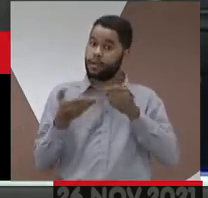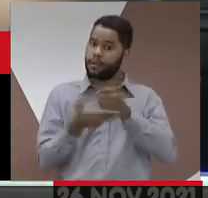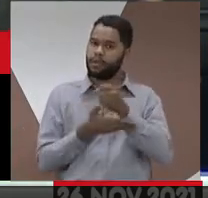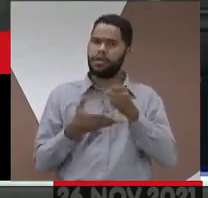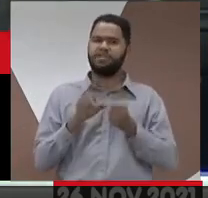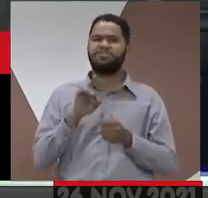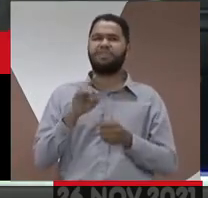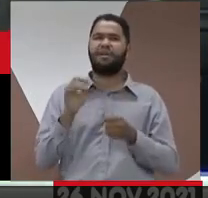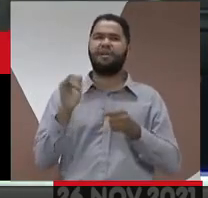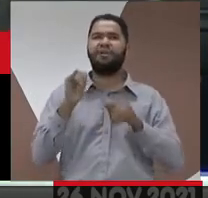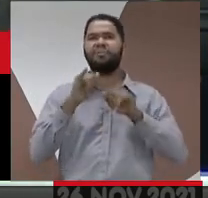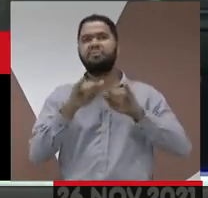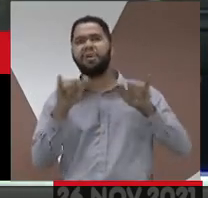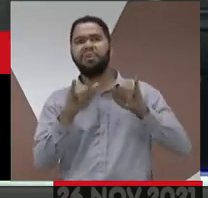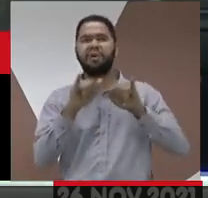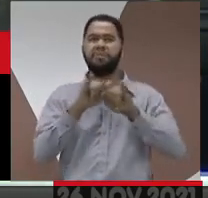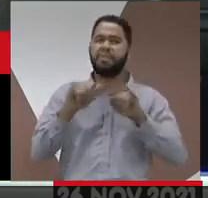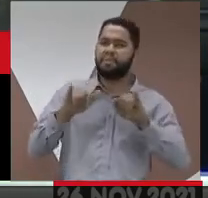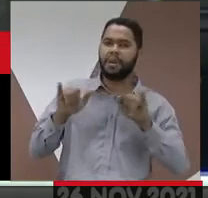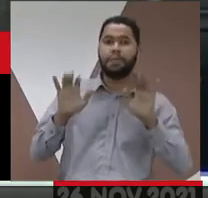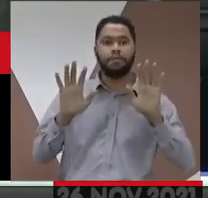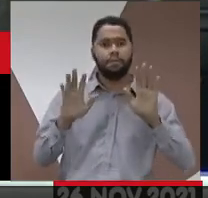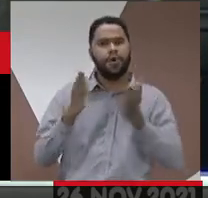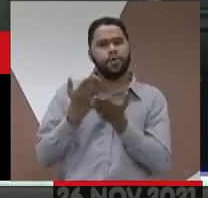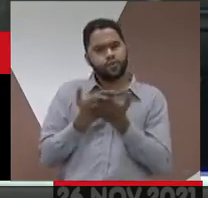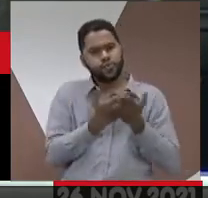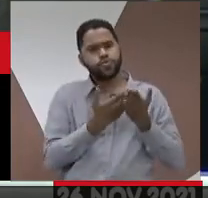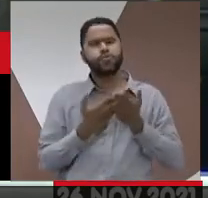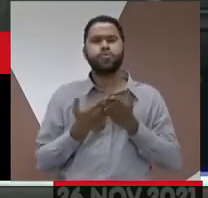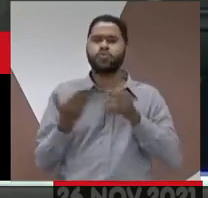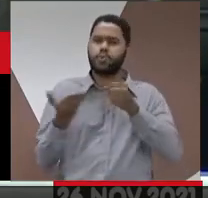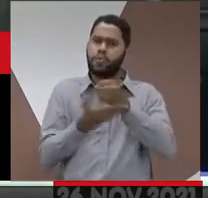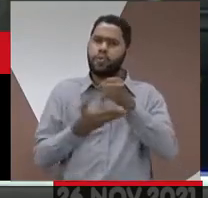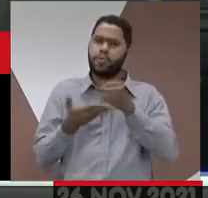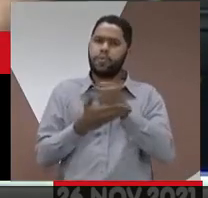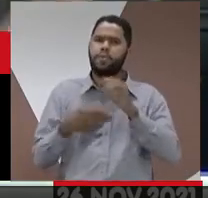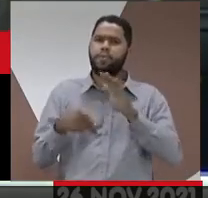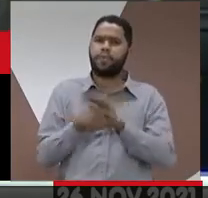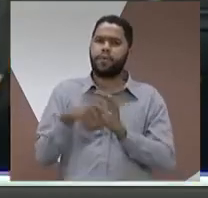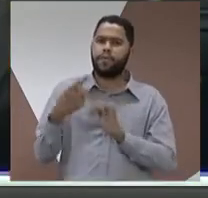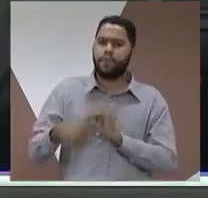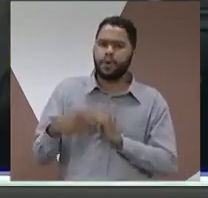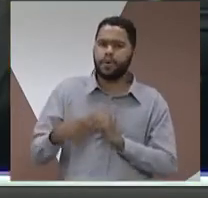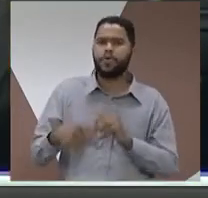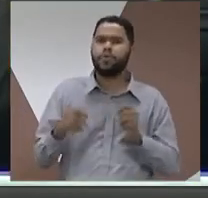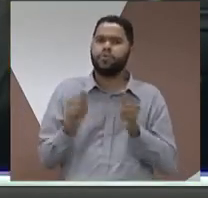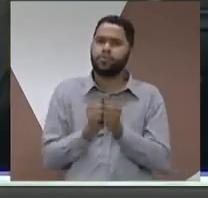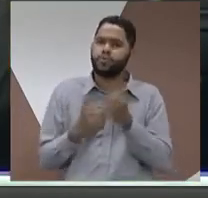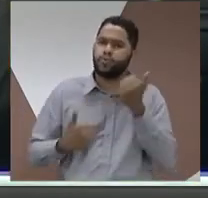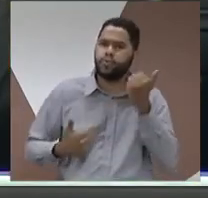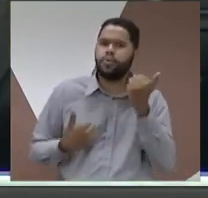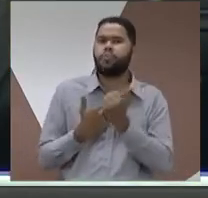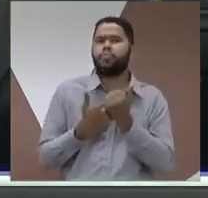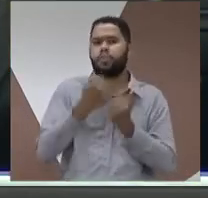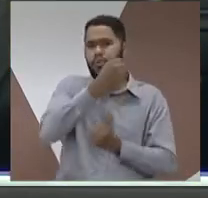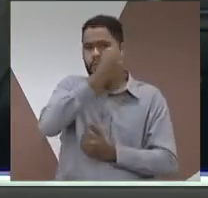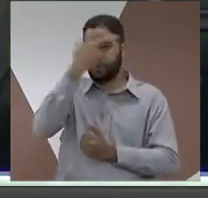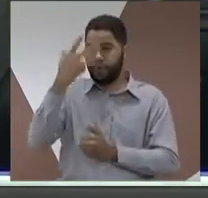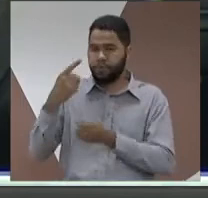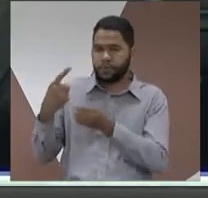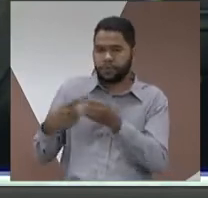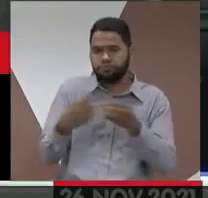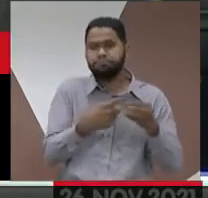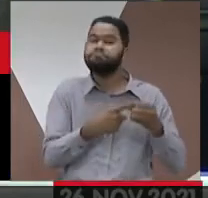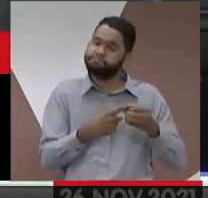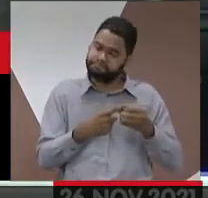de afirmações de um lado ou de outro, mas de um estudo técnico realizado pela Casa, realizado com o apoio das prefeituras, e